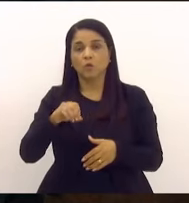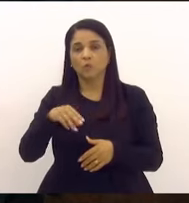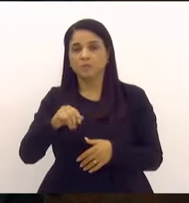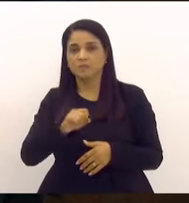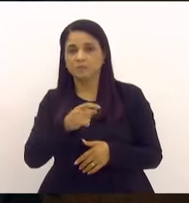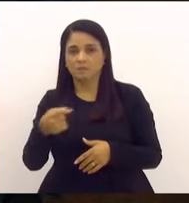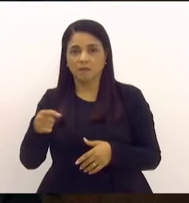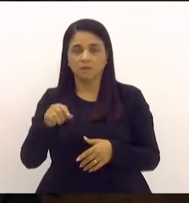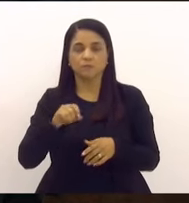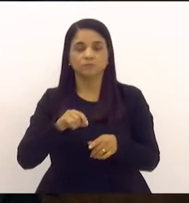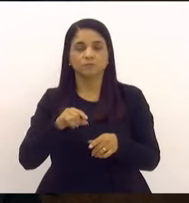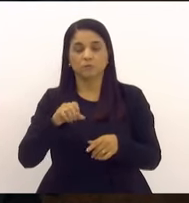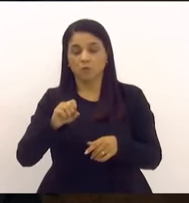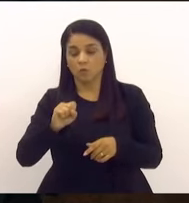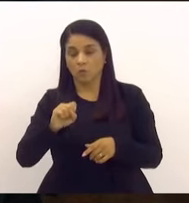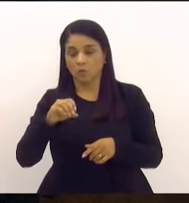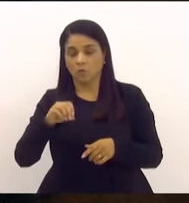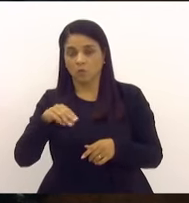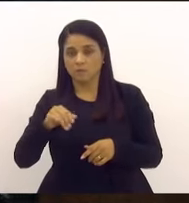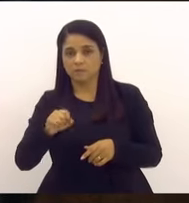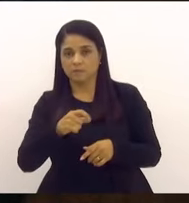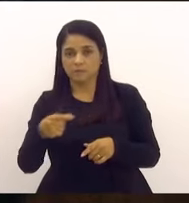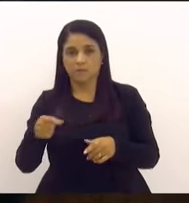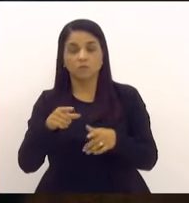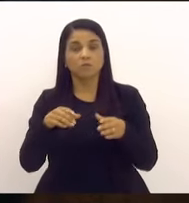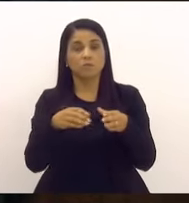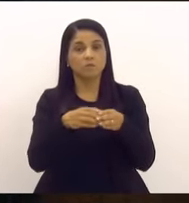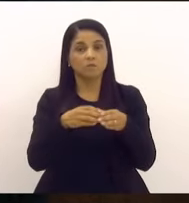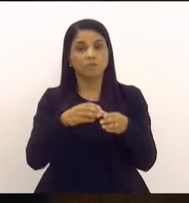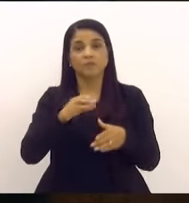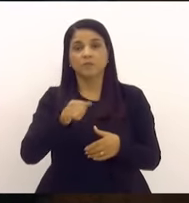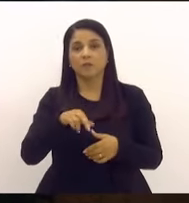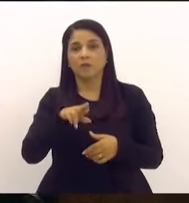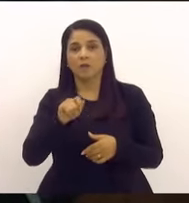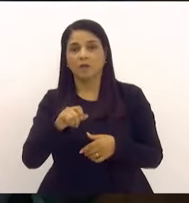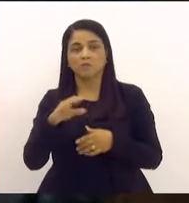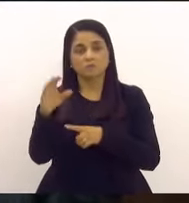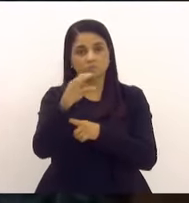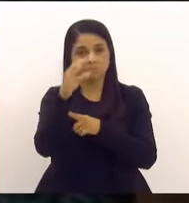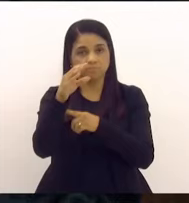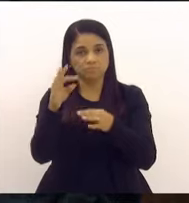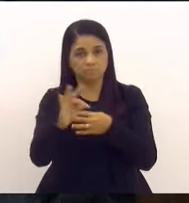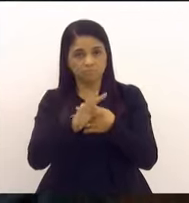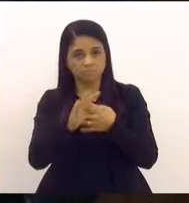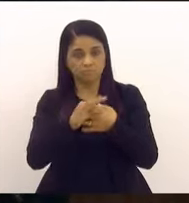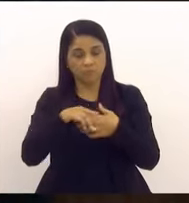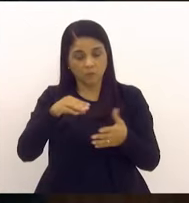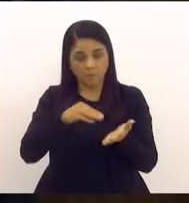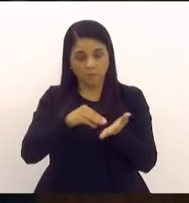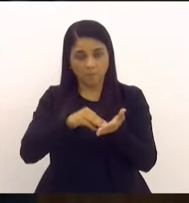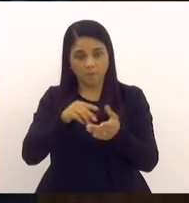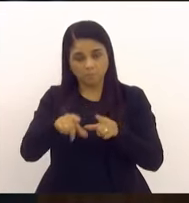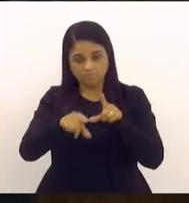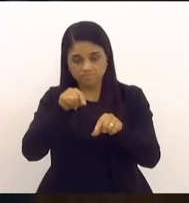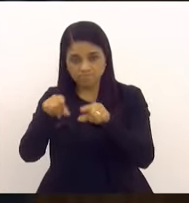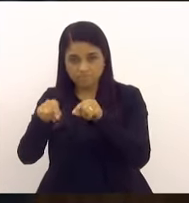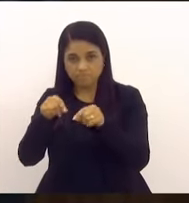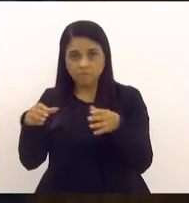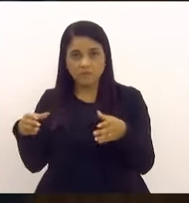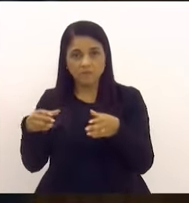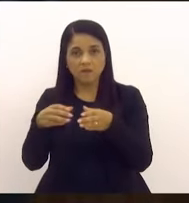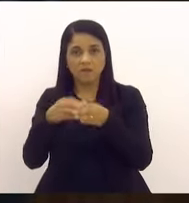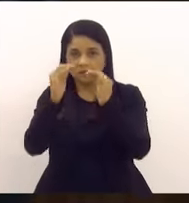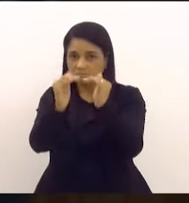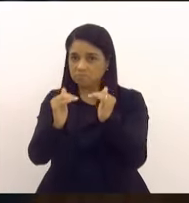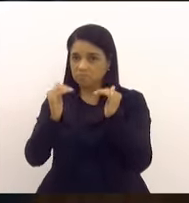2. Nos cargos técnico-científicos, um membro efetivo extraordinário será escolhido entre os membros da classe